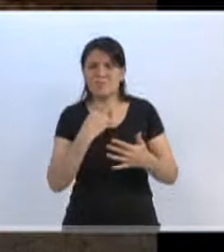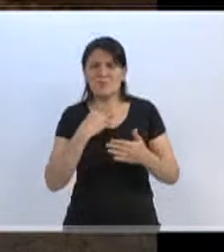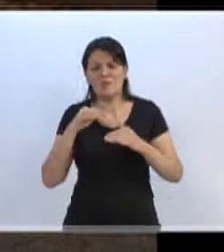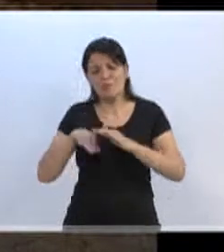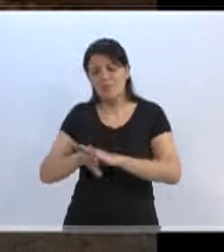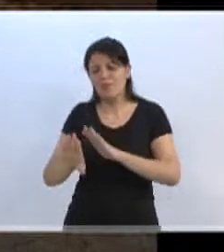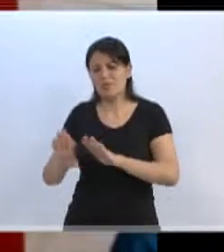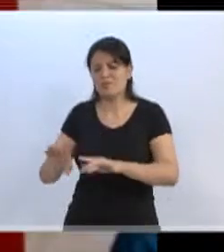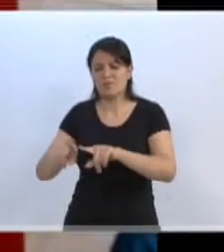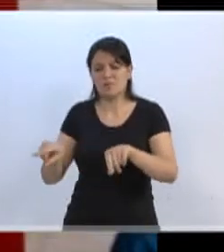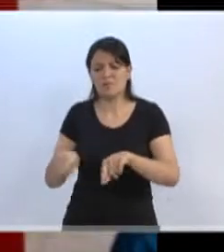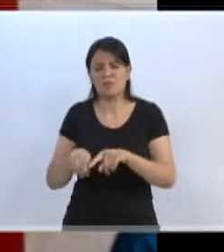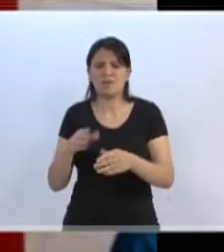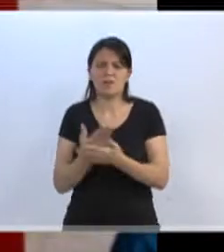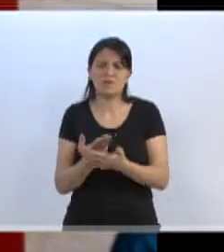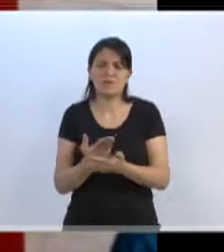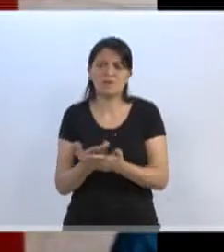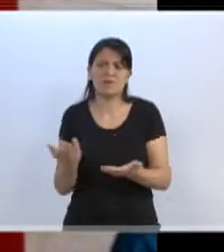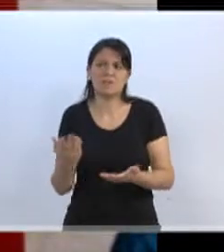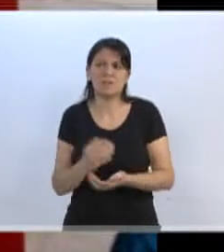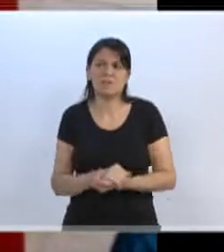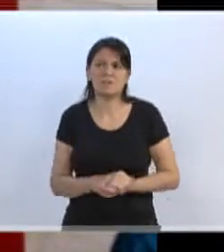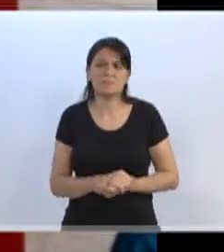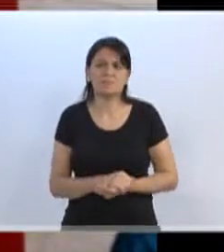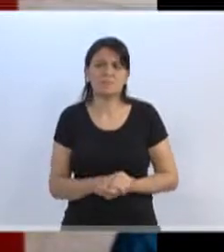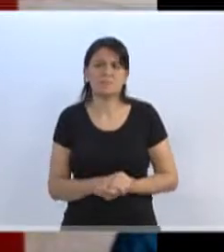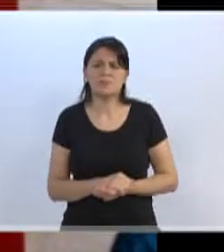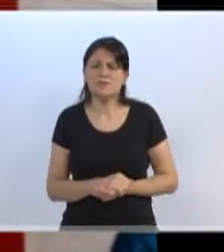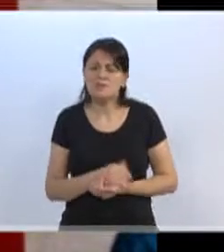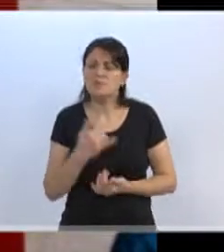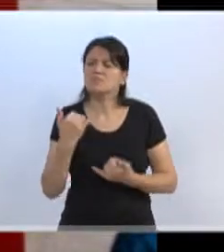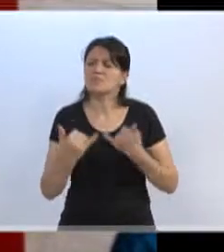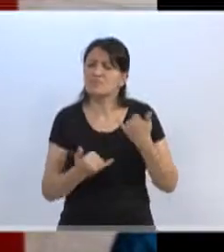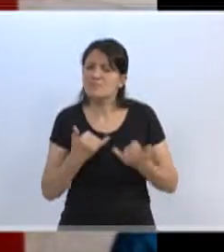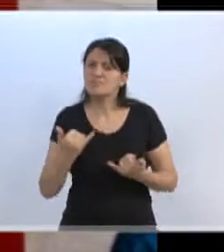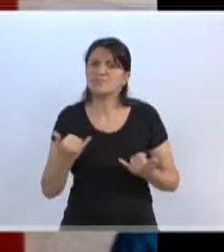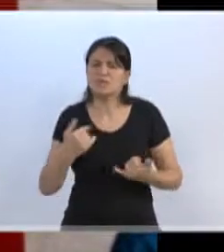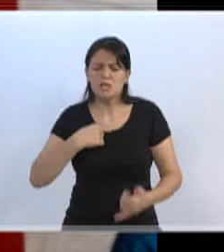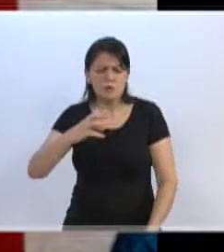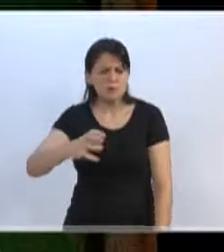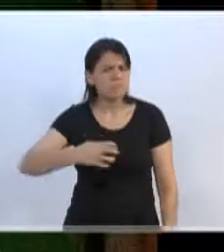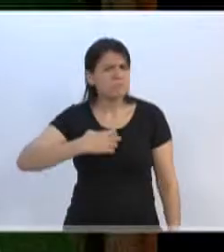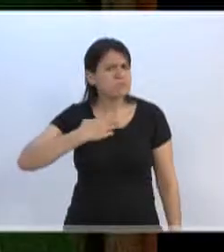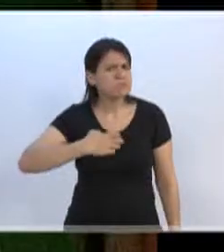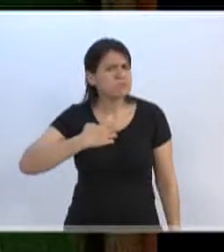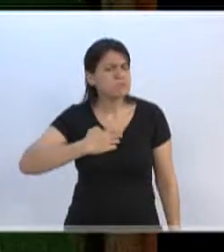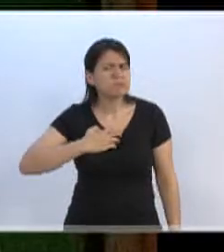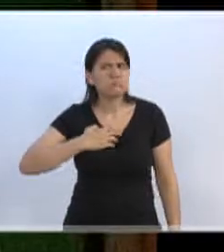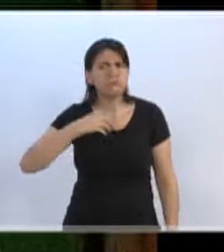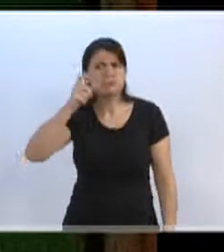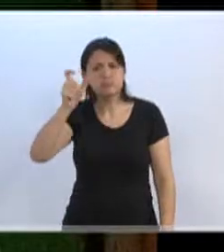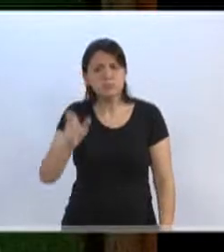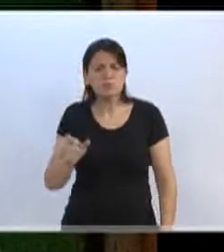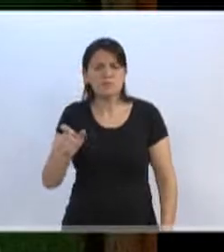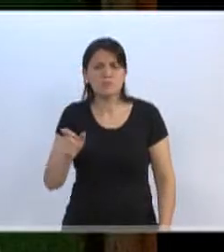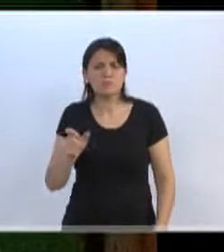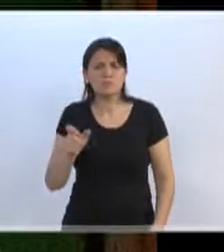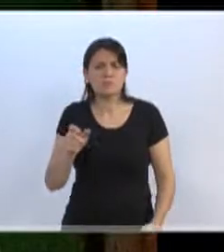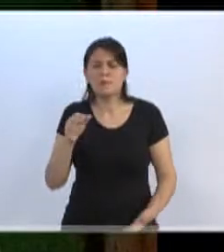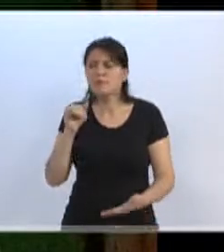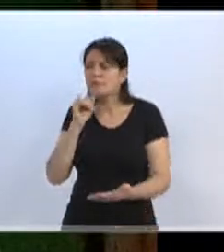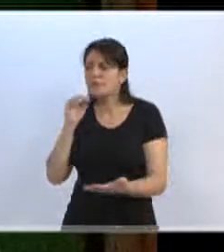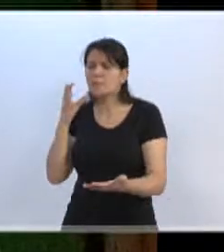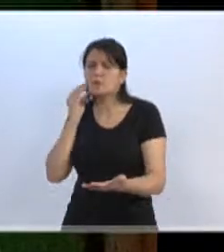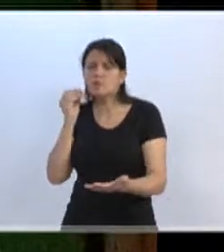gente e chovendo dentro da sala de aula olha é brincadeira e o que me deixa revoltado é que as pessoas que assume tipo professores disso